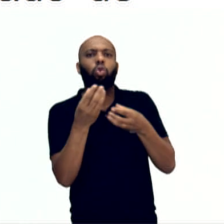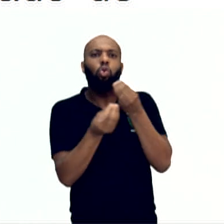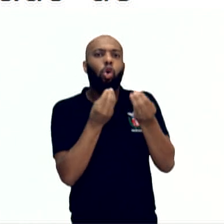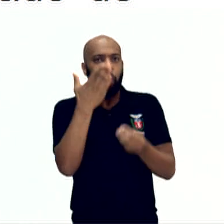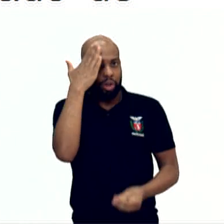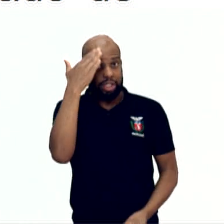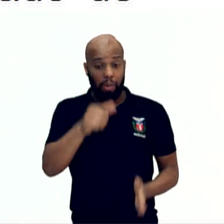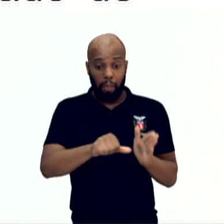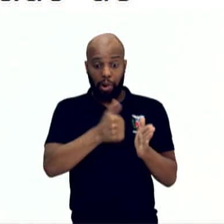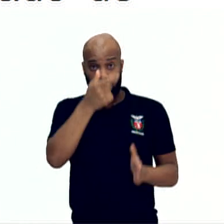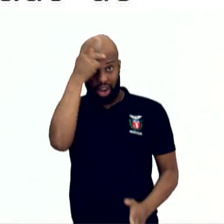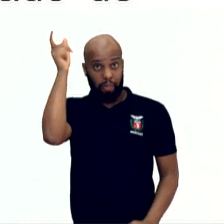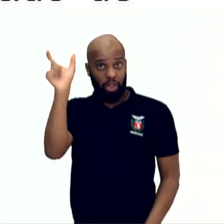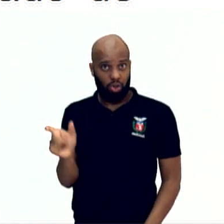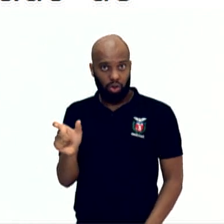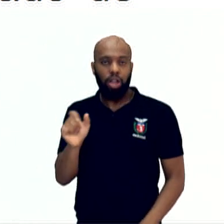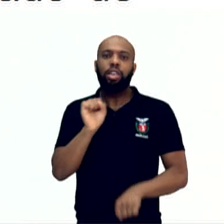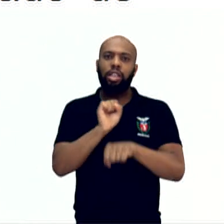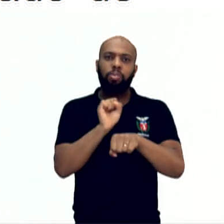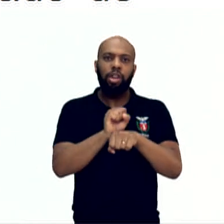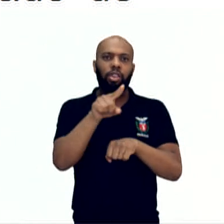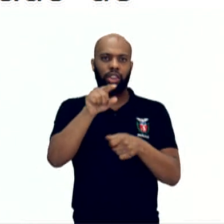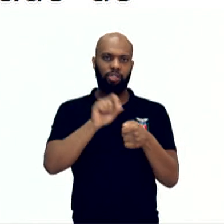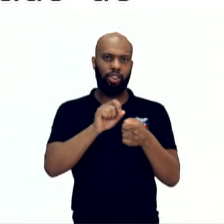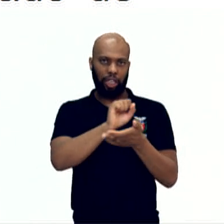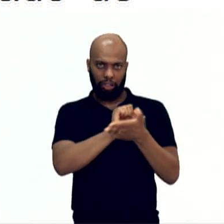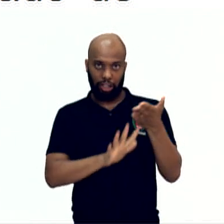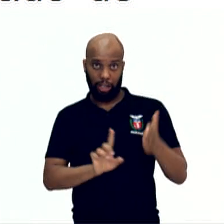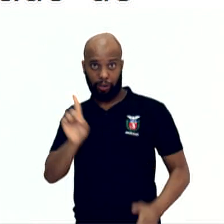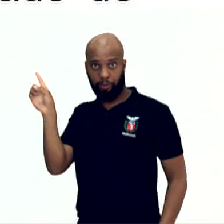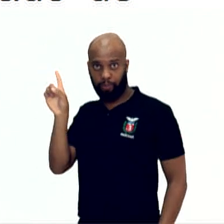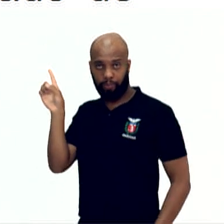melhor. Mas vou dar um tempinho para vocês fazerem isso.